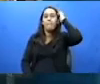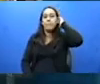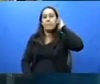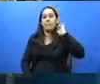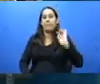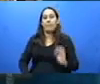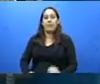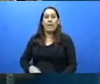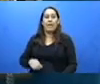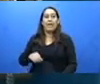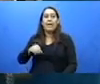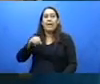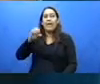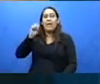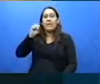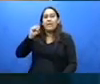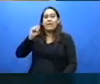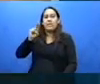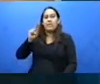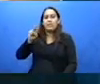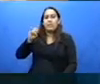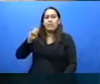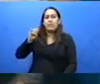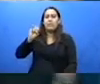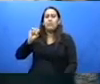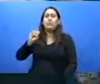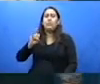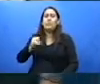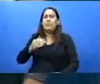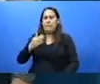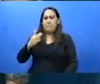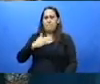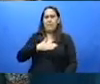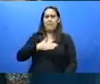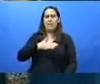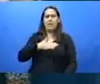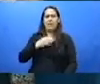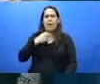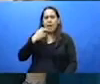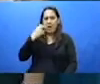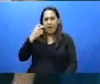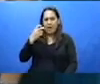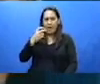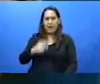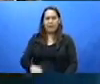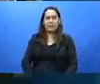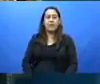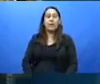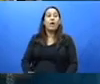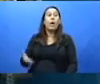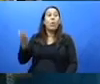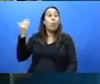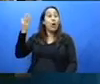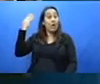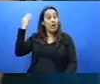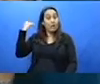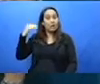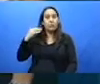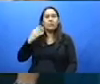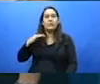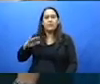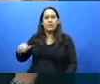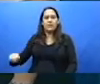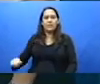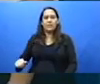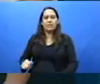A Suzy é minha. Página 29, acompanhe a leitura comigo. Quando eu era